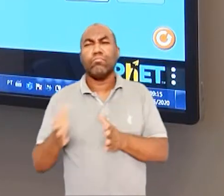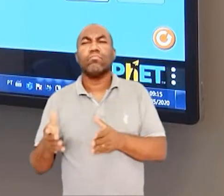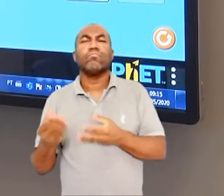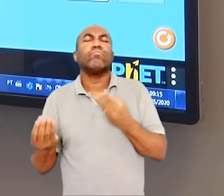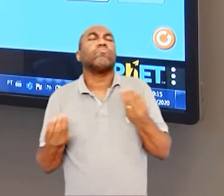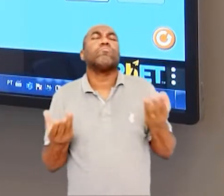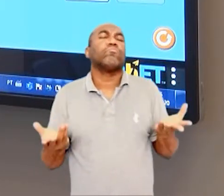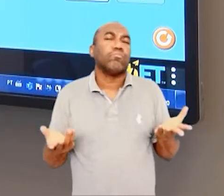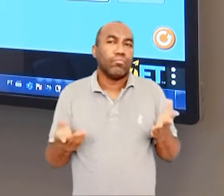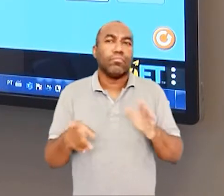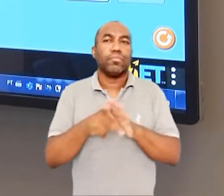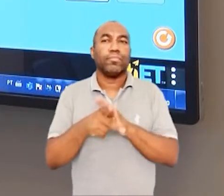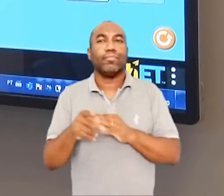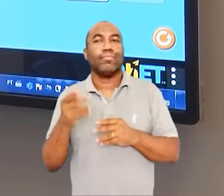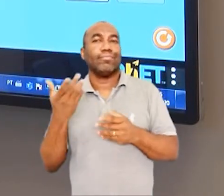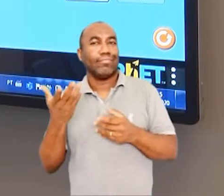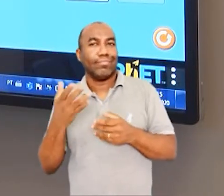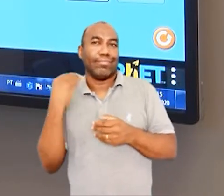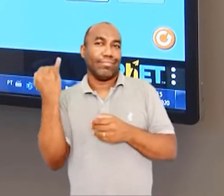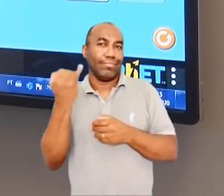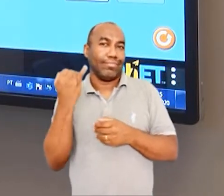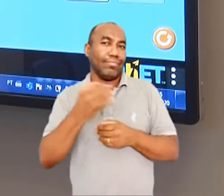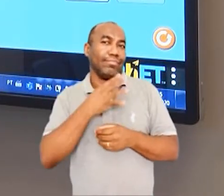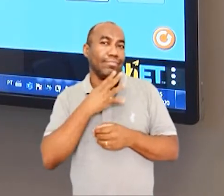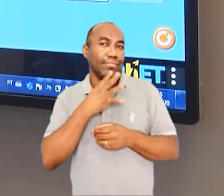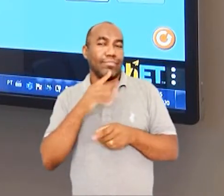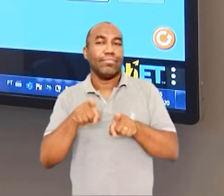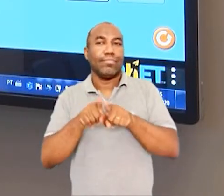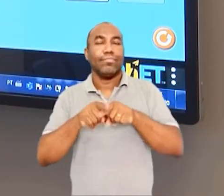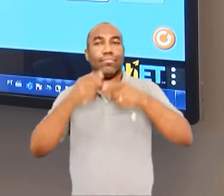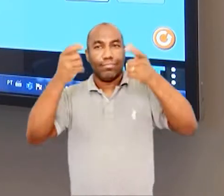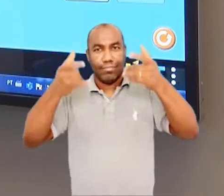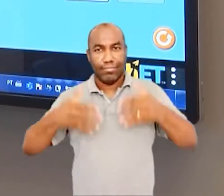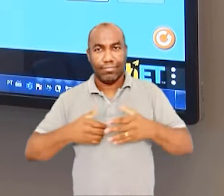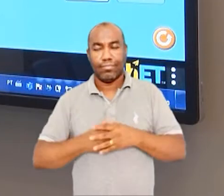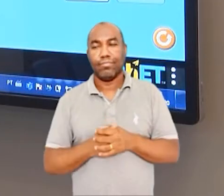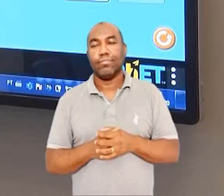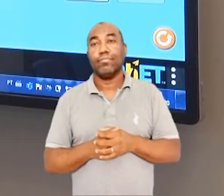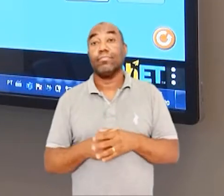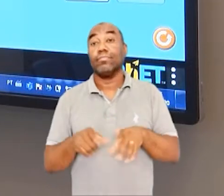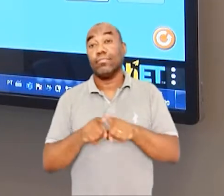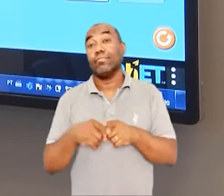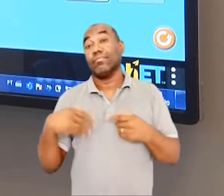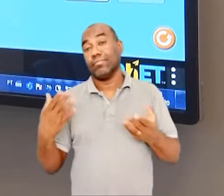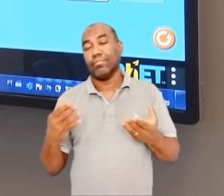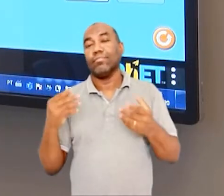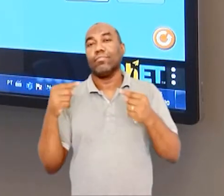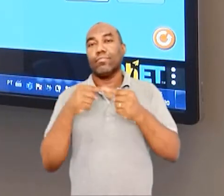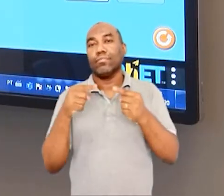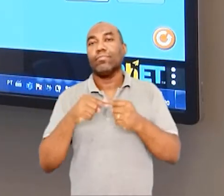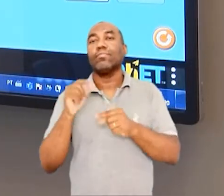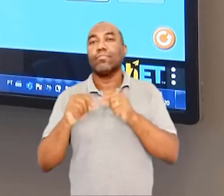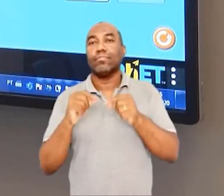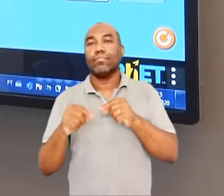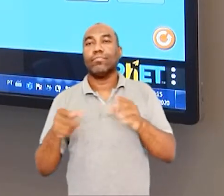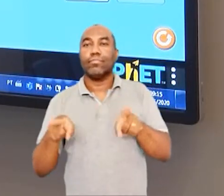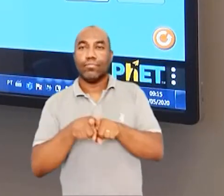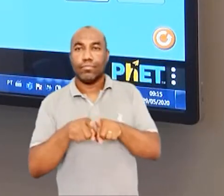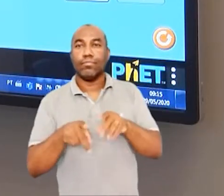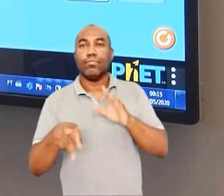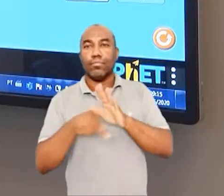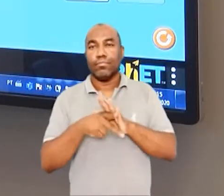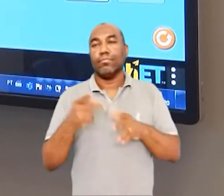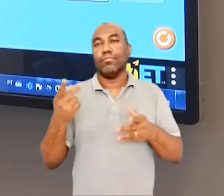A potência, a capacidade de iluminar, o iluminamento, né? Isso é dado em candelas,